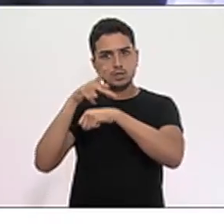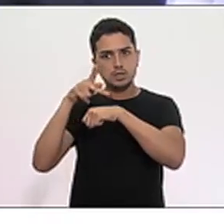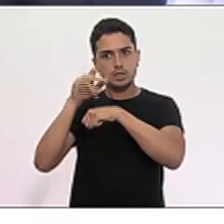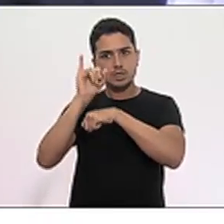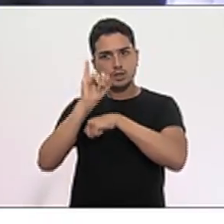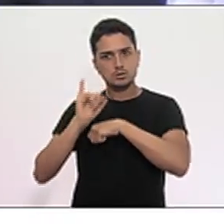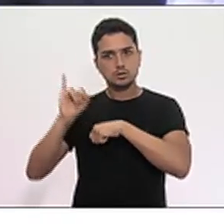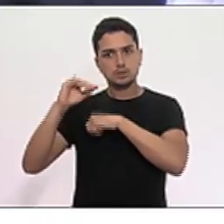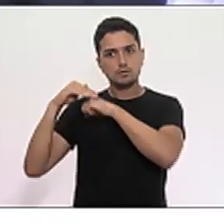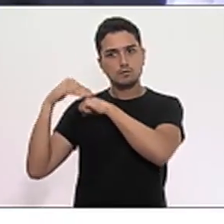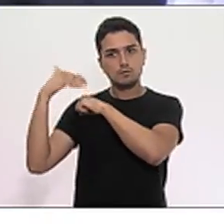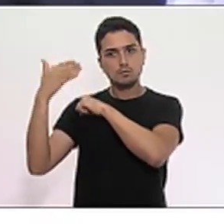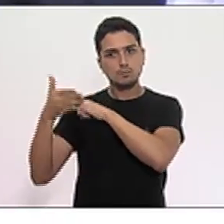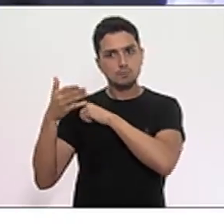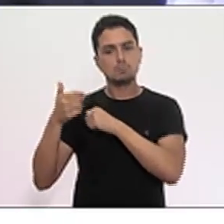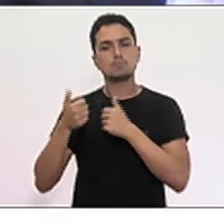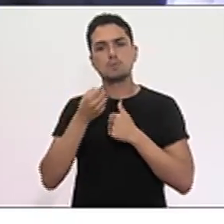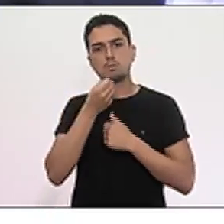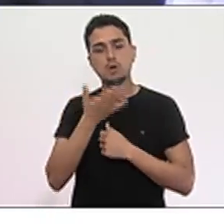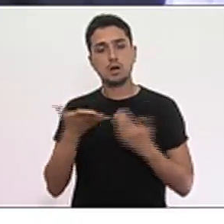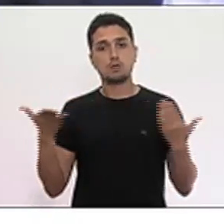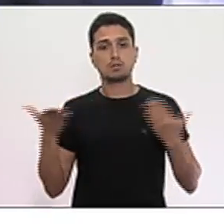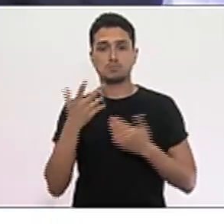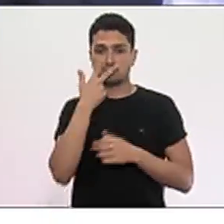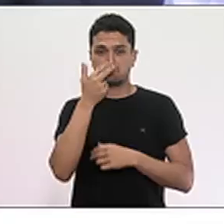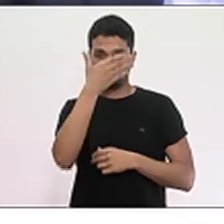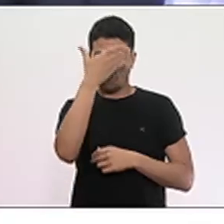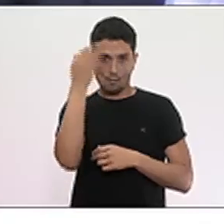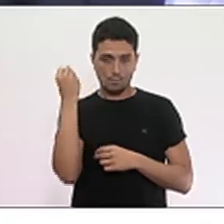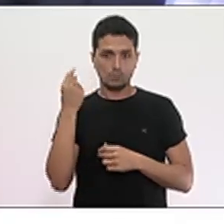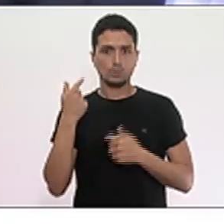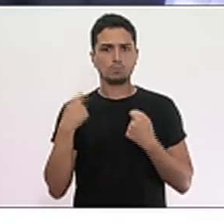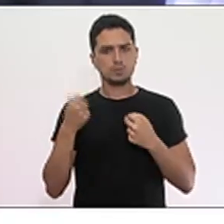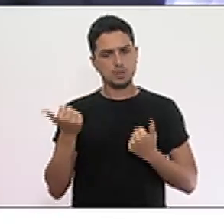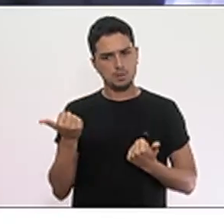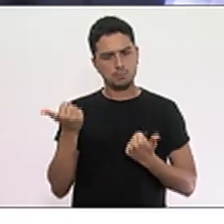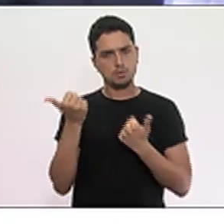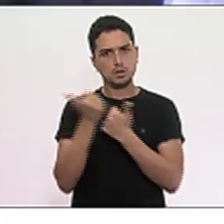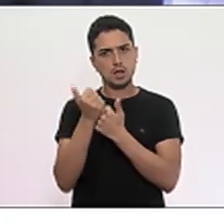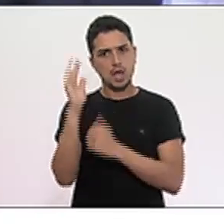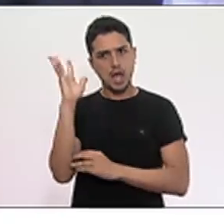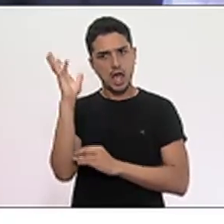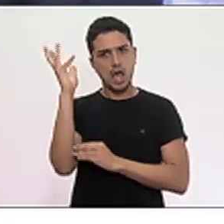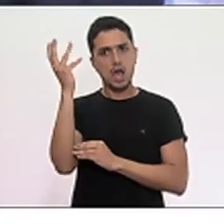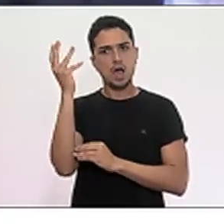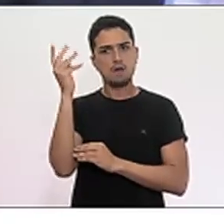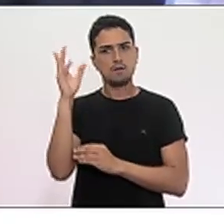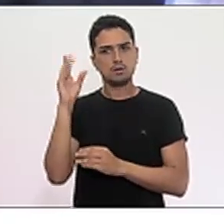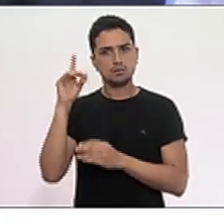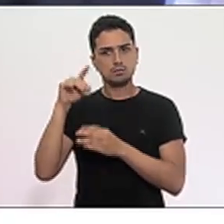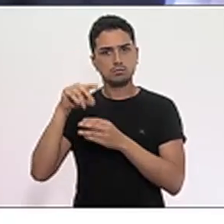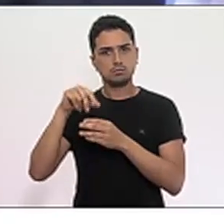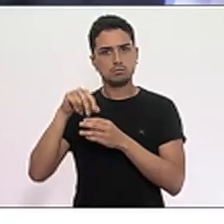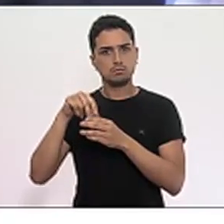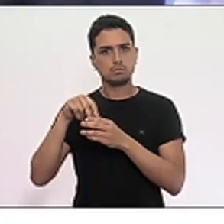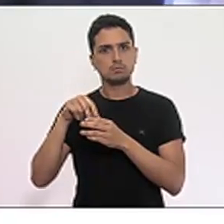está sendo esquecido. Então a gente precisa apoiar que essas árvores sejam plantadas, né?